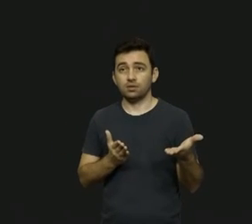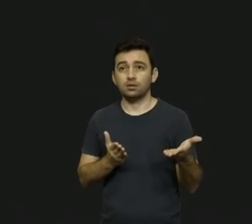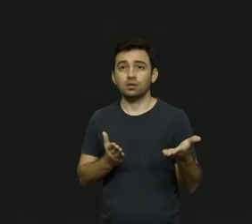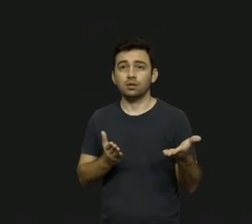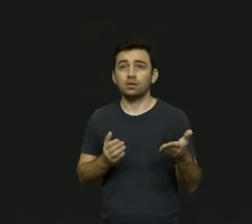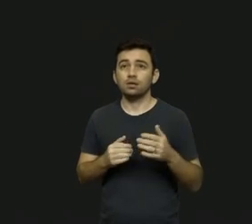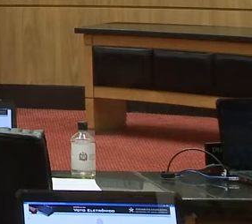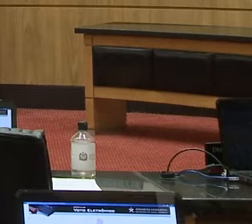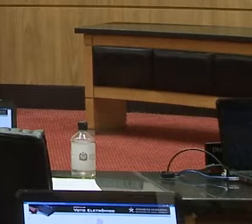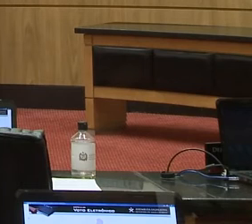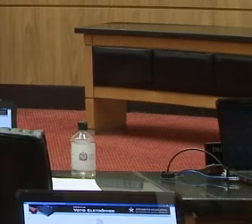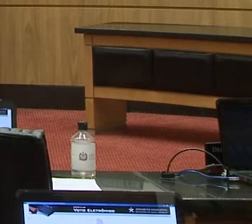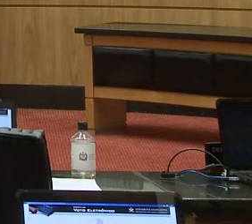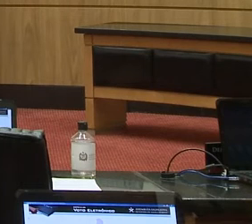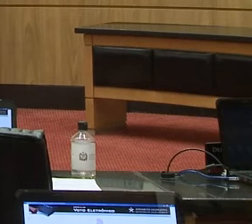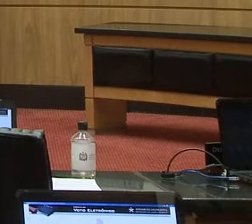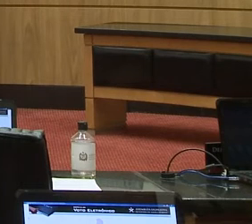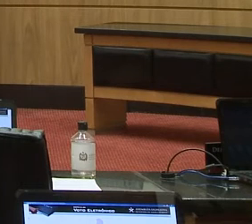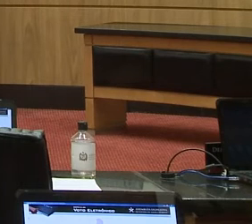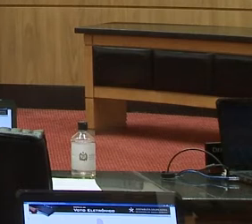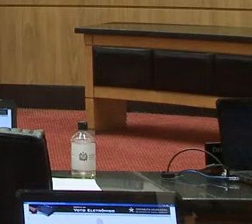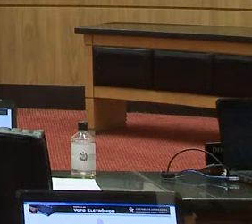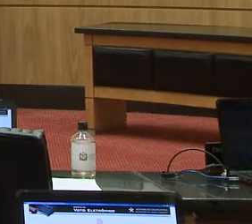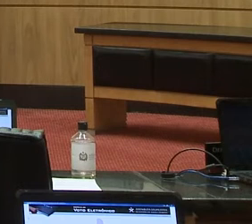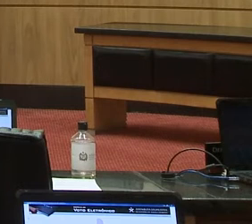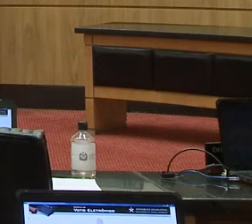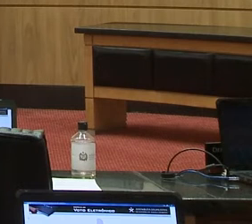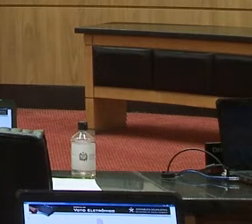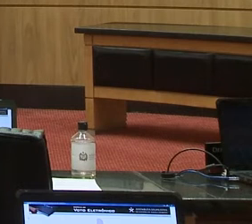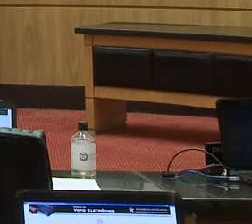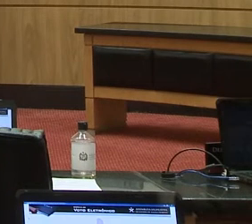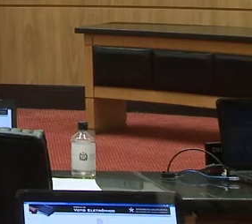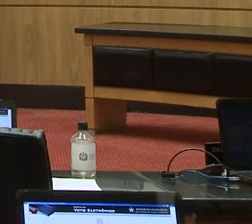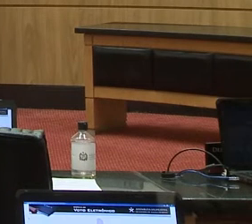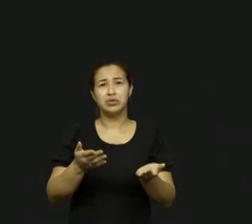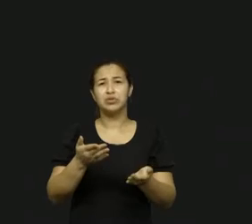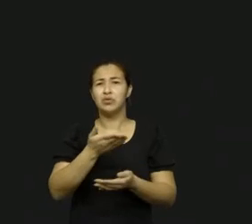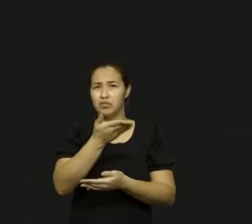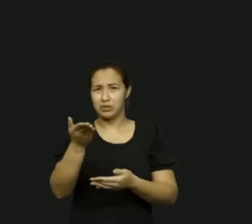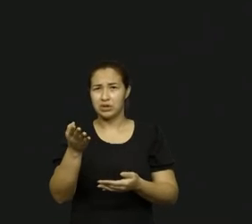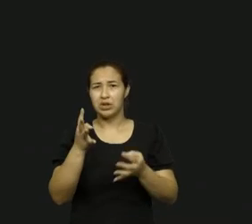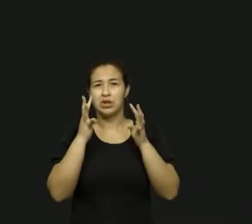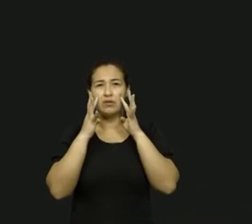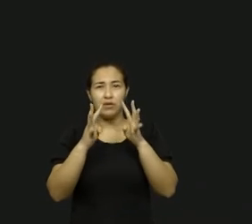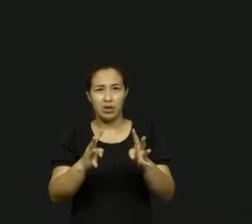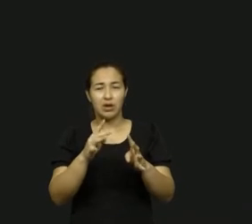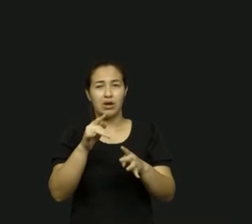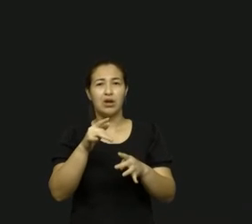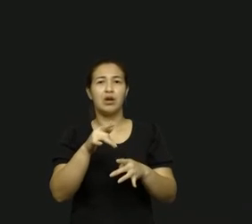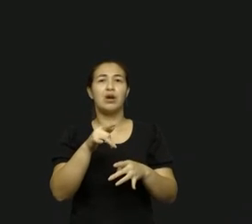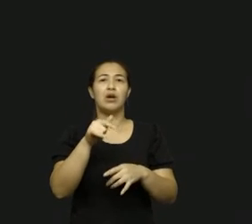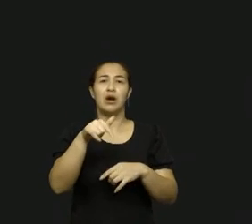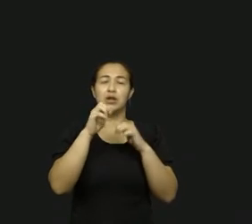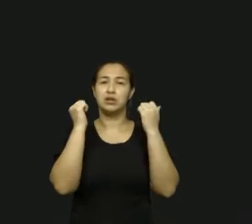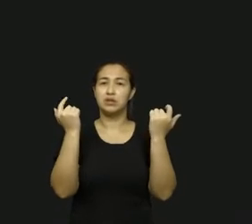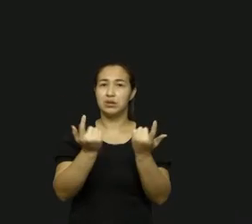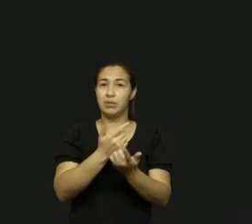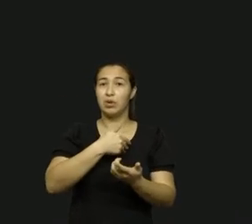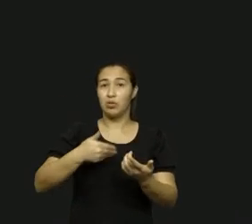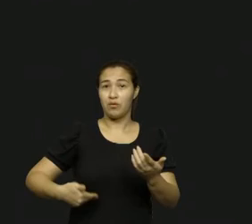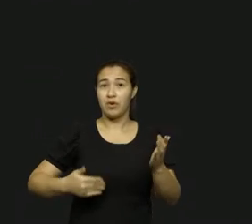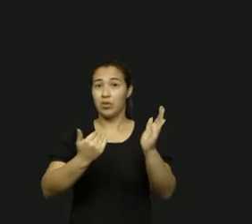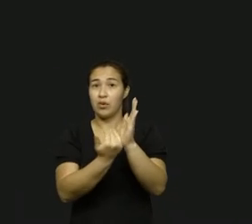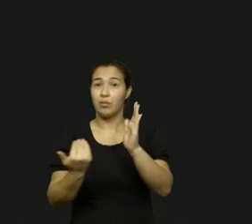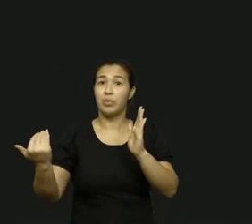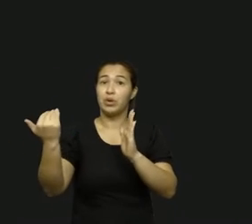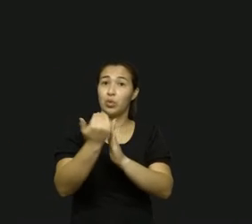do Estado. O deputado destacou o posicionamento dele sobre a análise da matéria. O governo de Santa Catarina aumentou